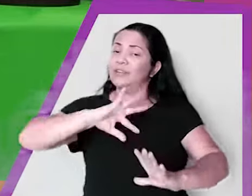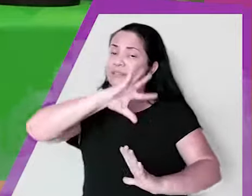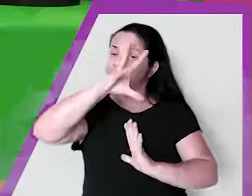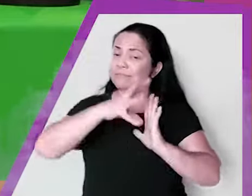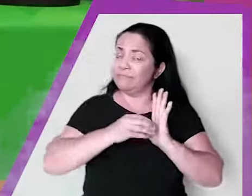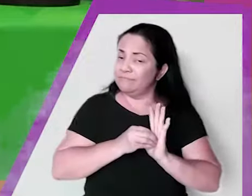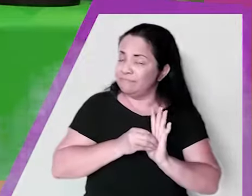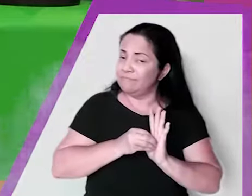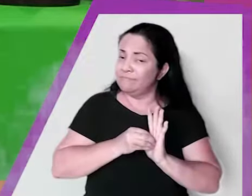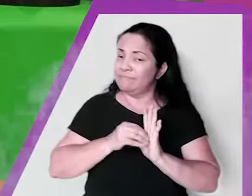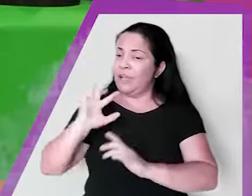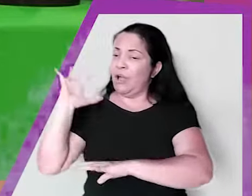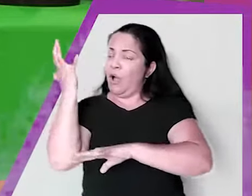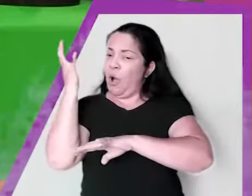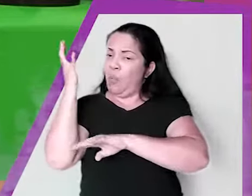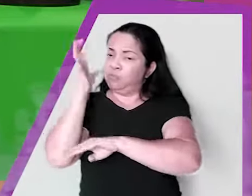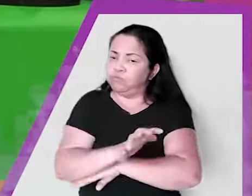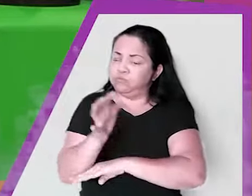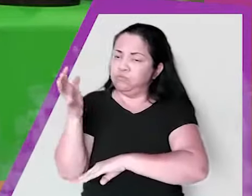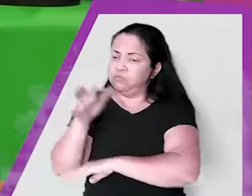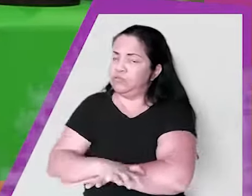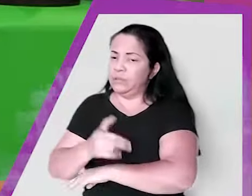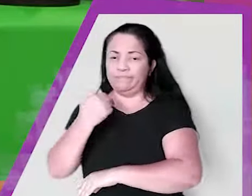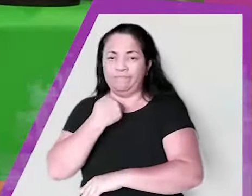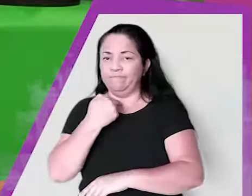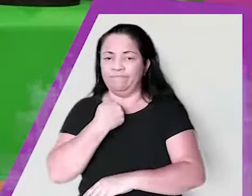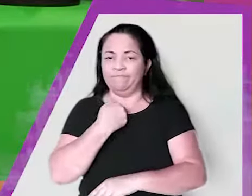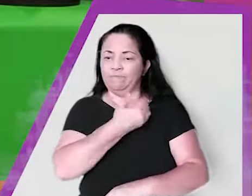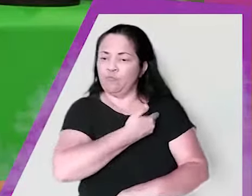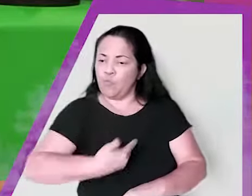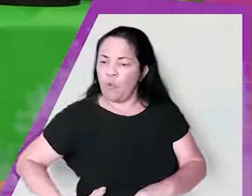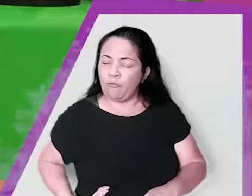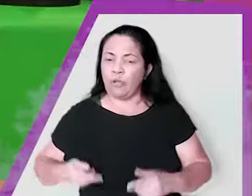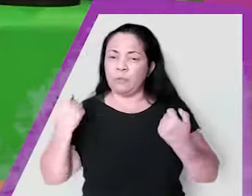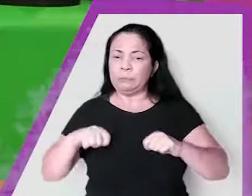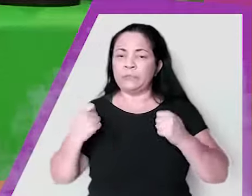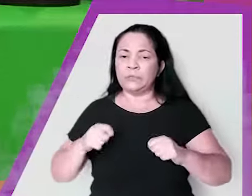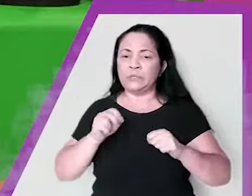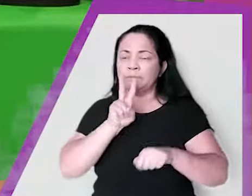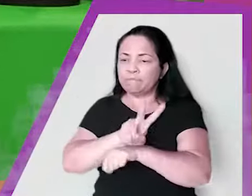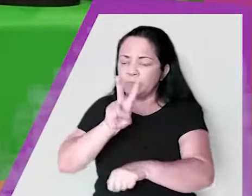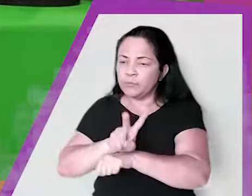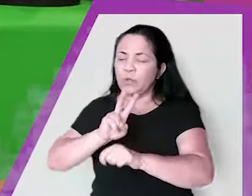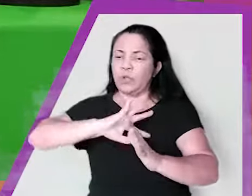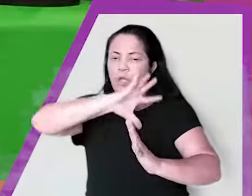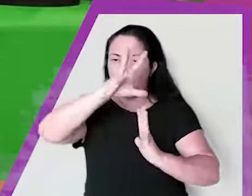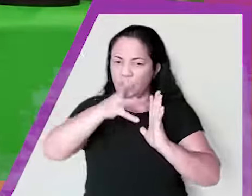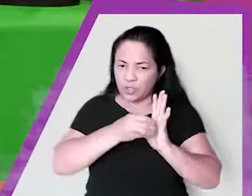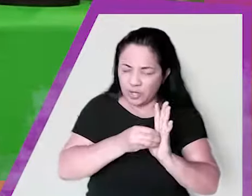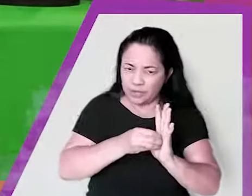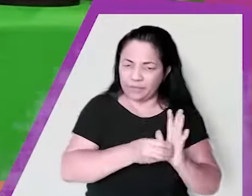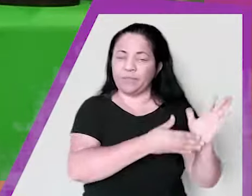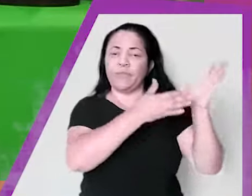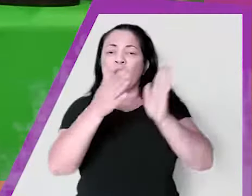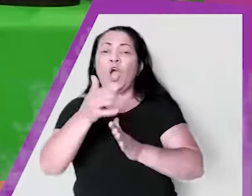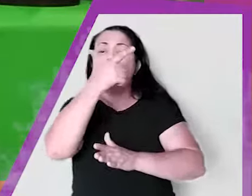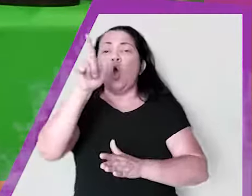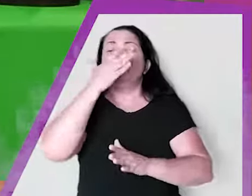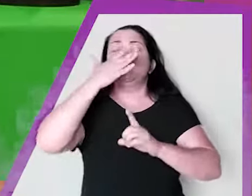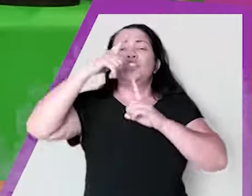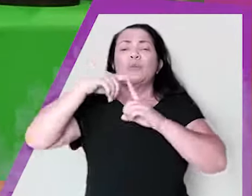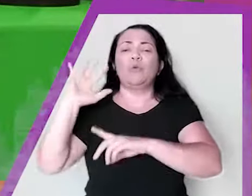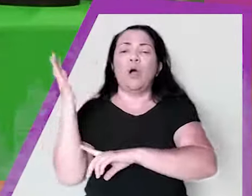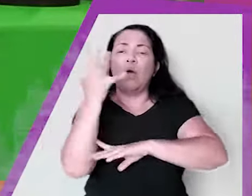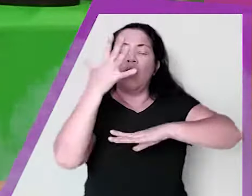uma ideia de que a floresta deve ser preservada. E o desmatamento é condenado, e o governo tem que tomar